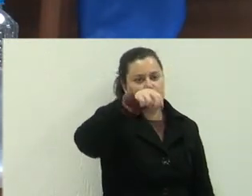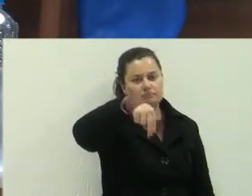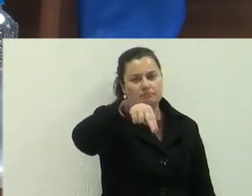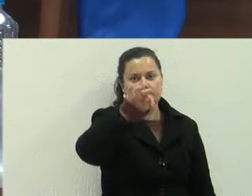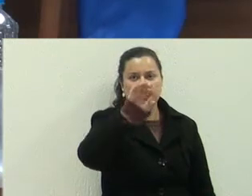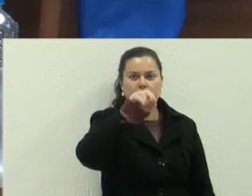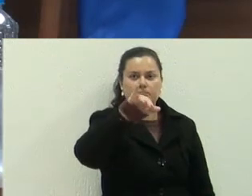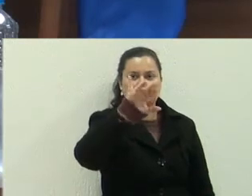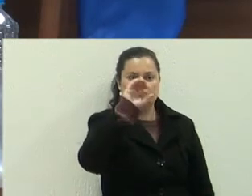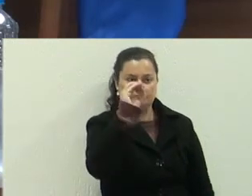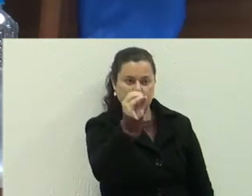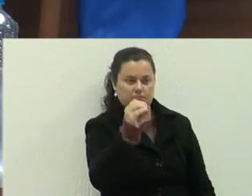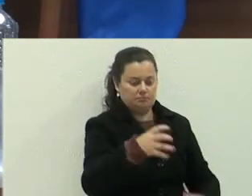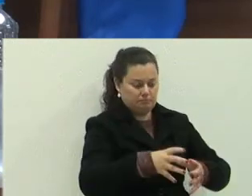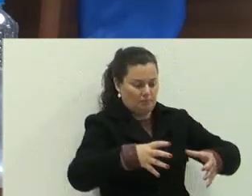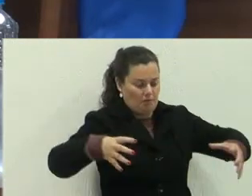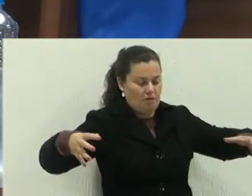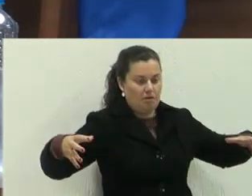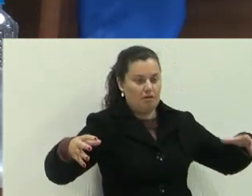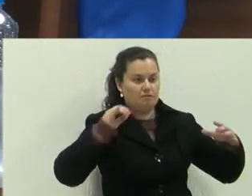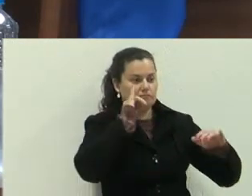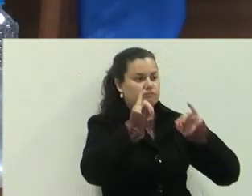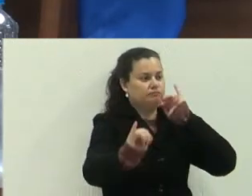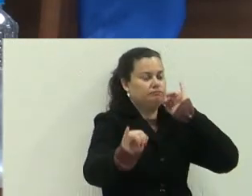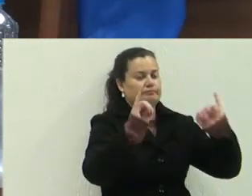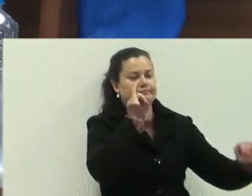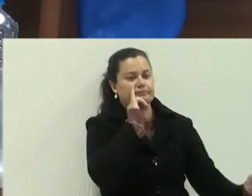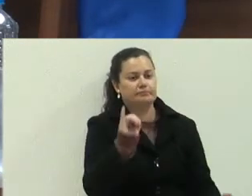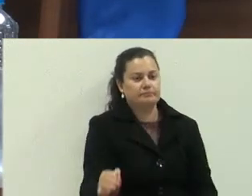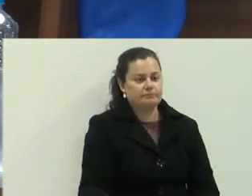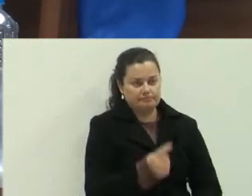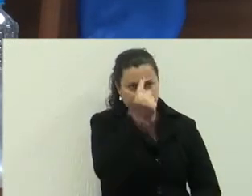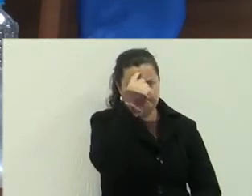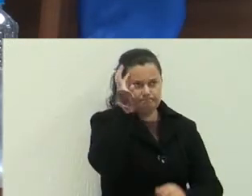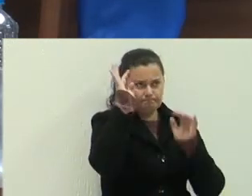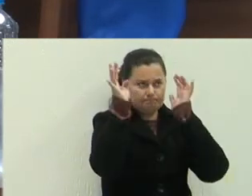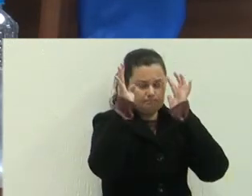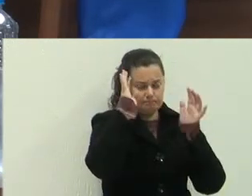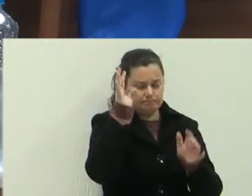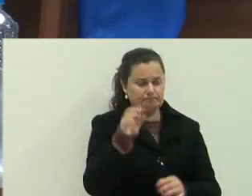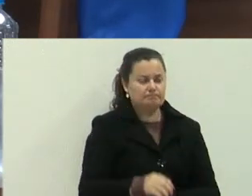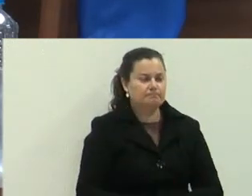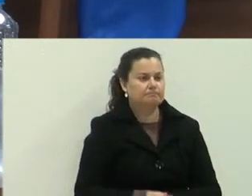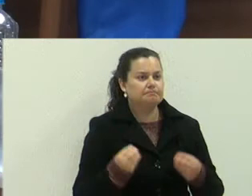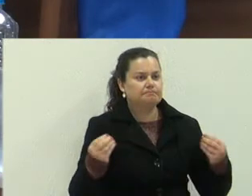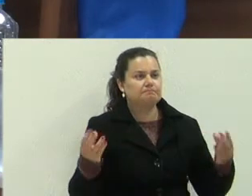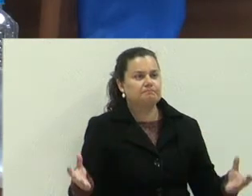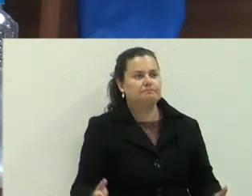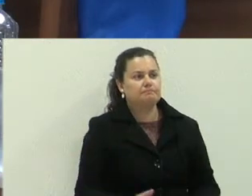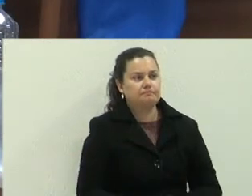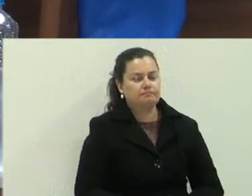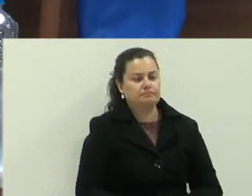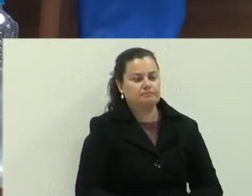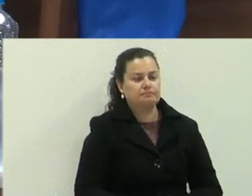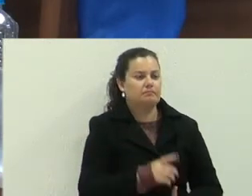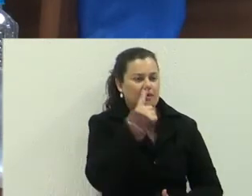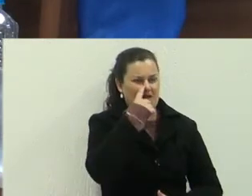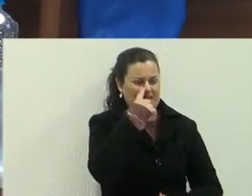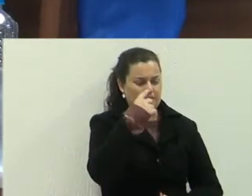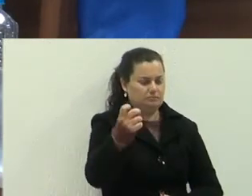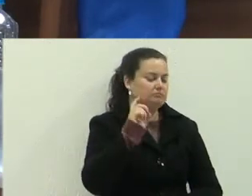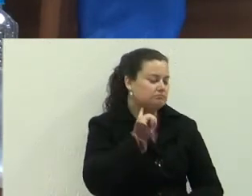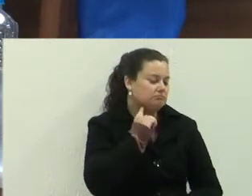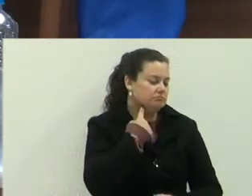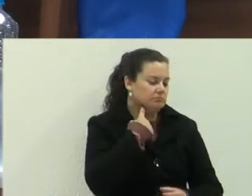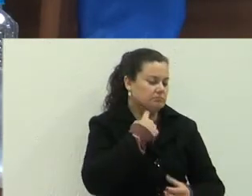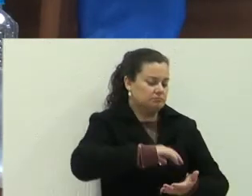Uller. Ampliação da divulgação e conscientização referente à coleta seletiva do lixo e